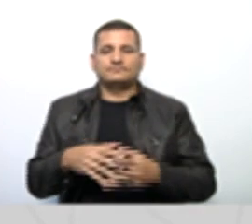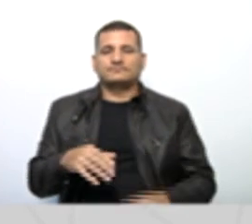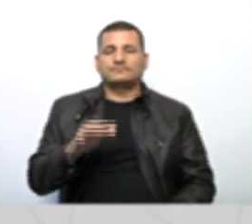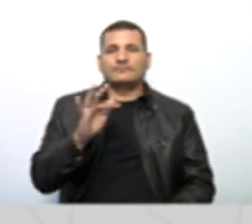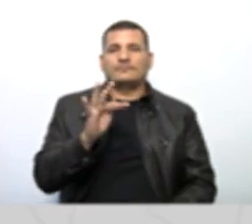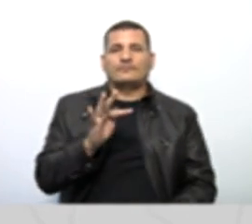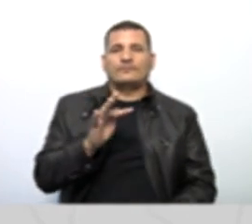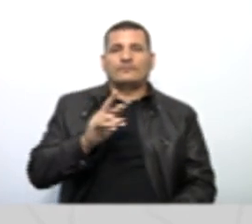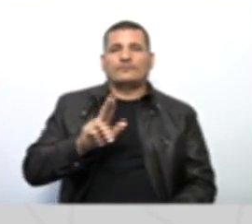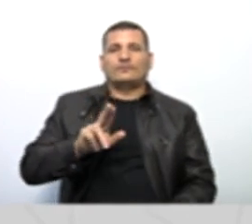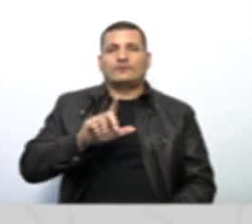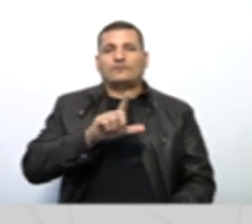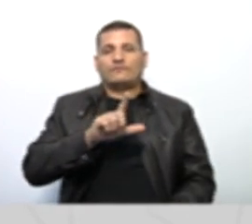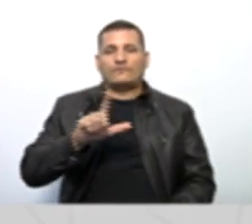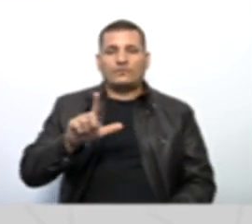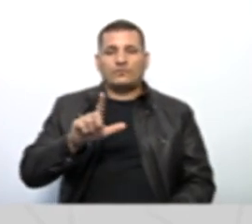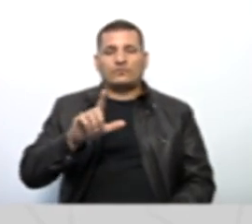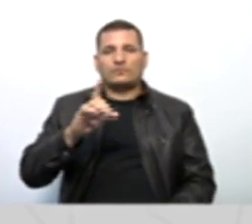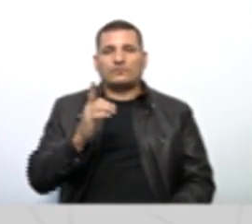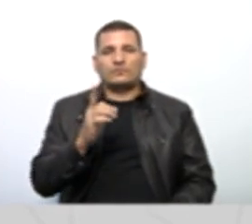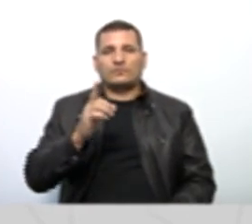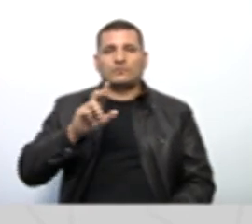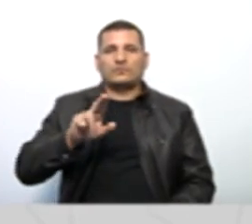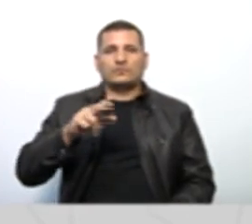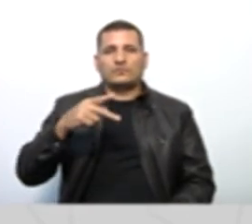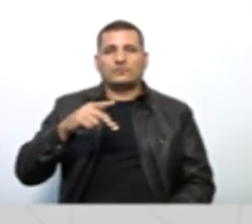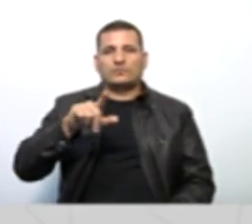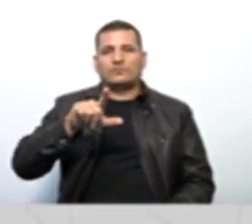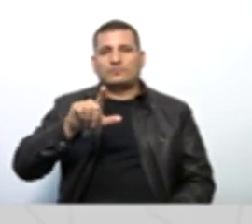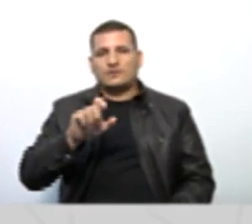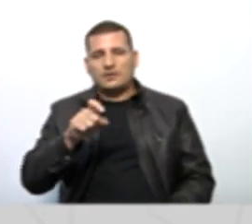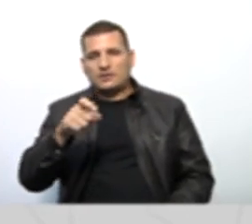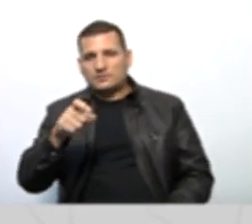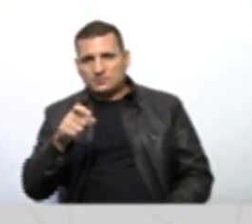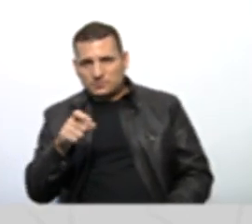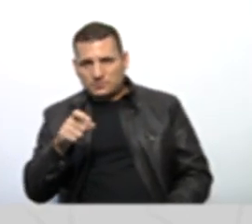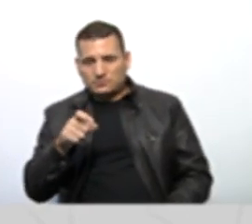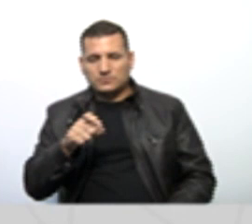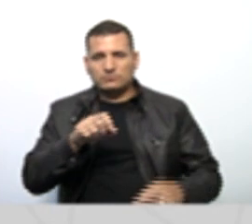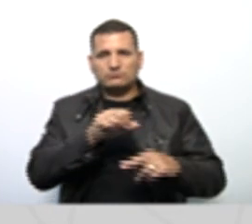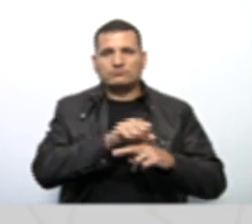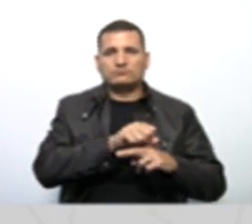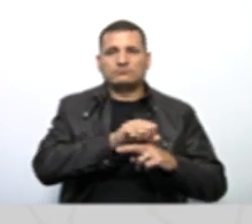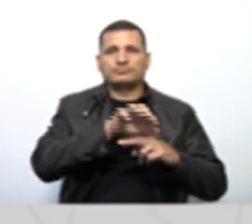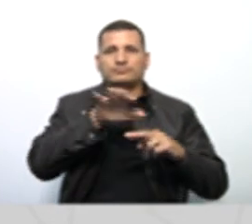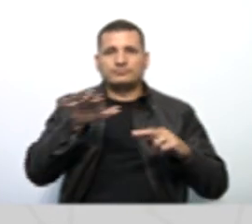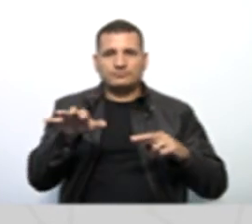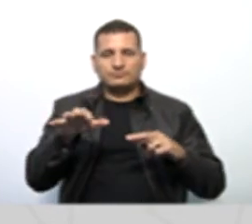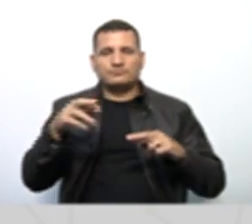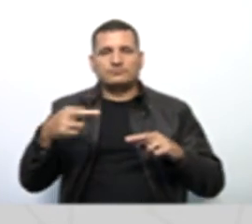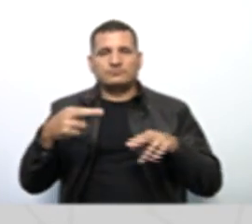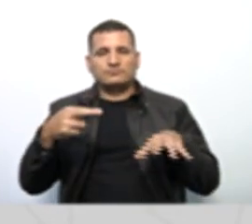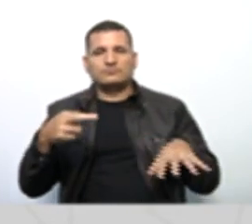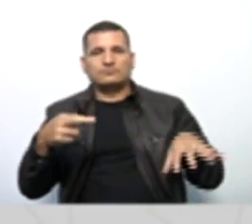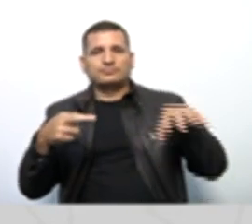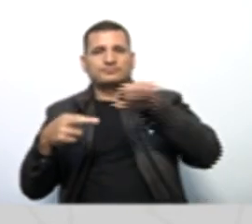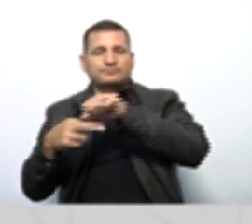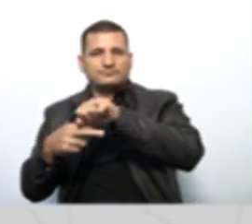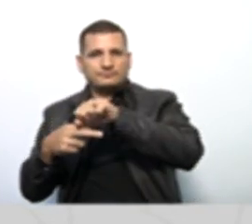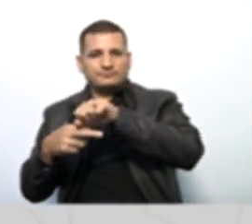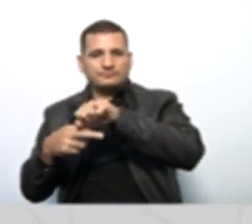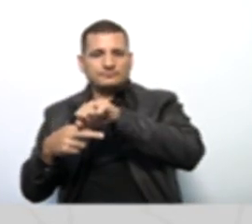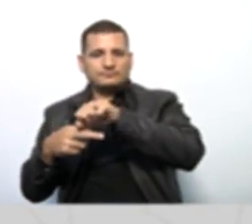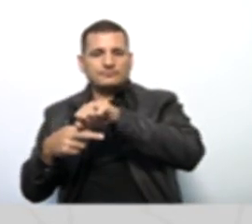né temos um dispositivo receptor eo transmissor só que os dados pessoal podem ser